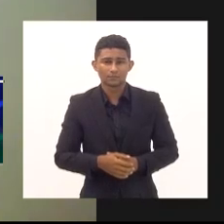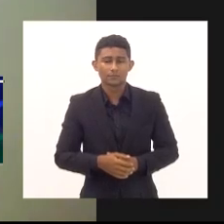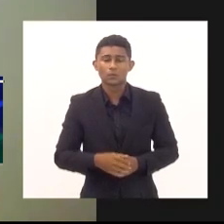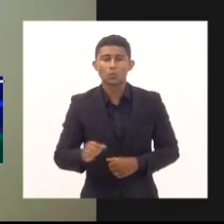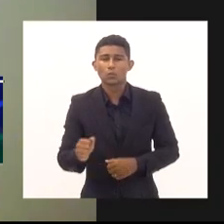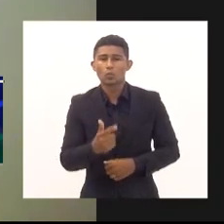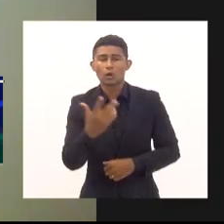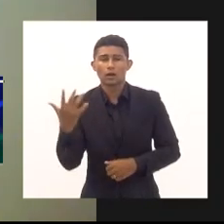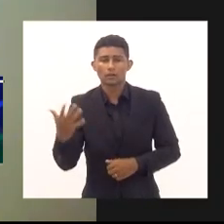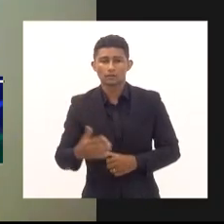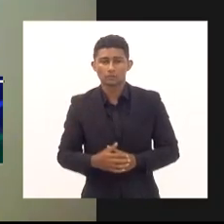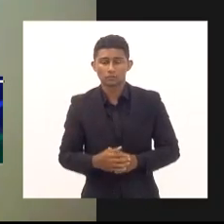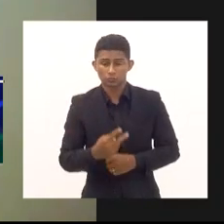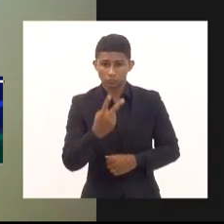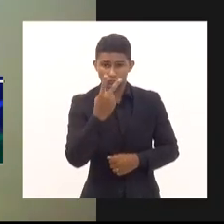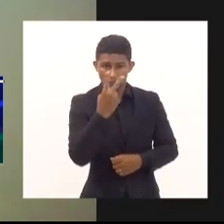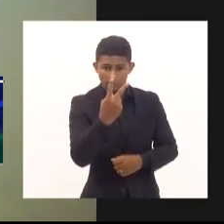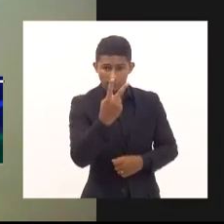nós tínhamos aí